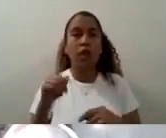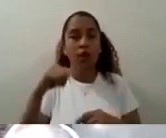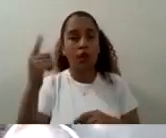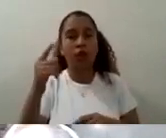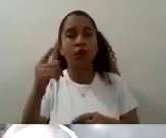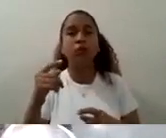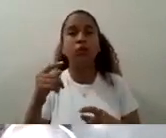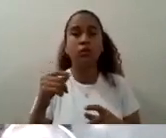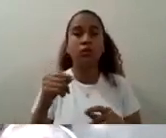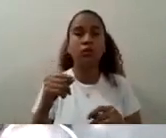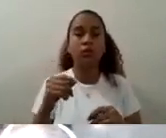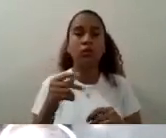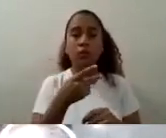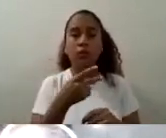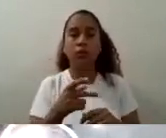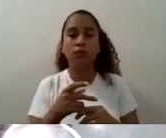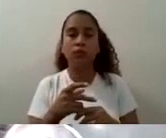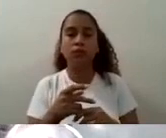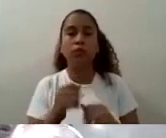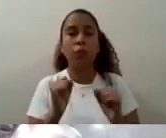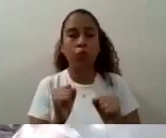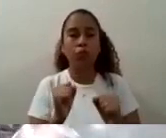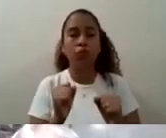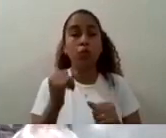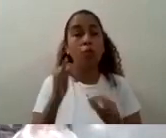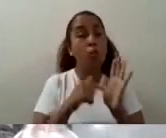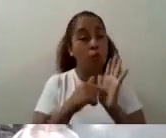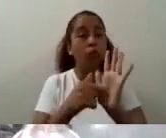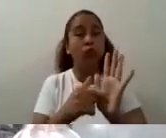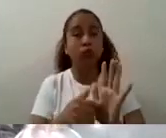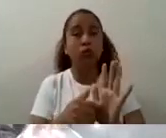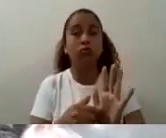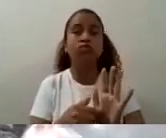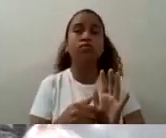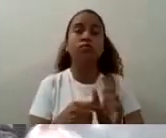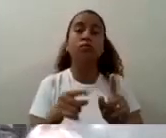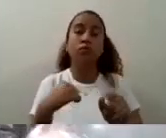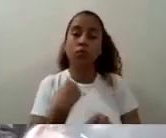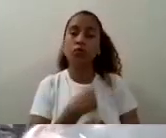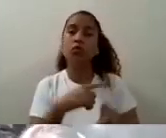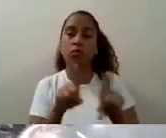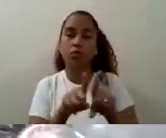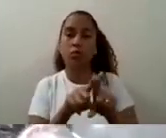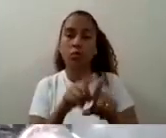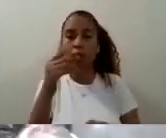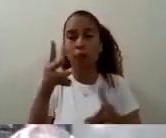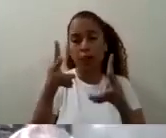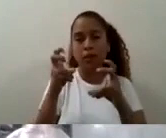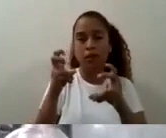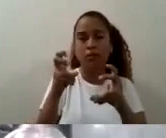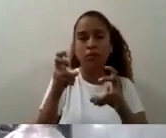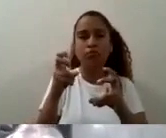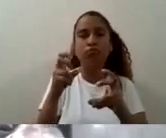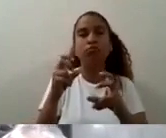as comunidades, possam identificar, para que a gente também perceba que esses frutos que vão apoiar